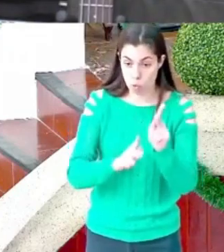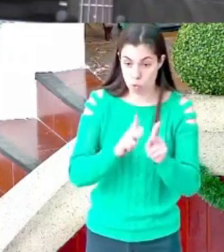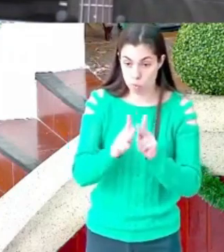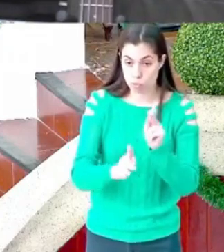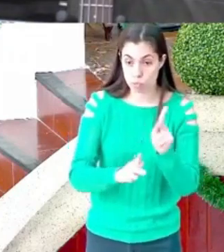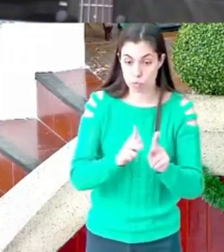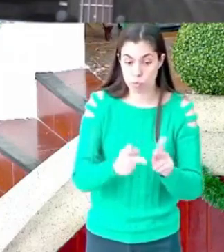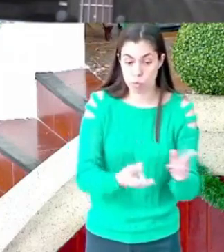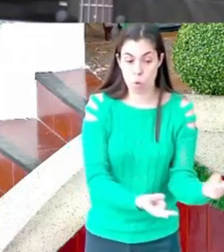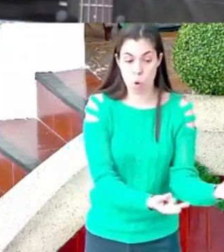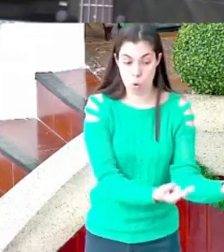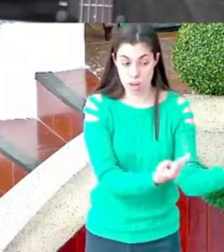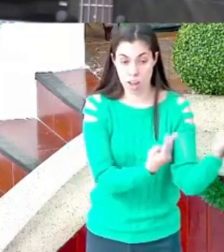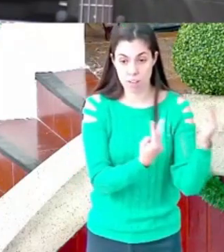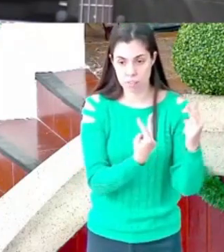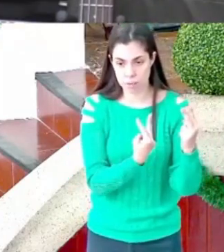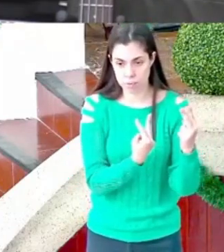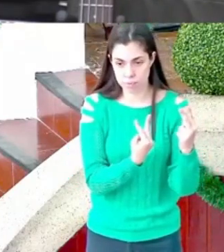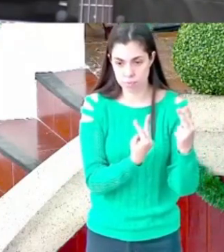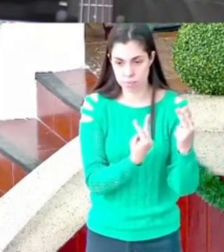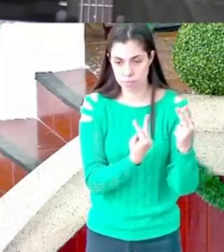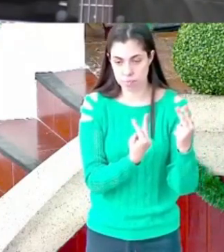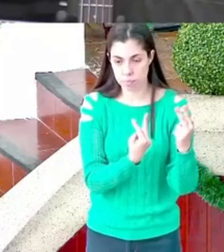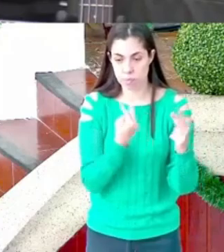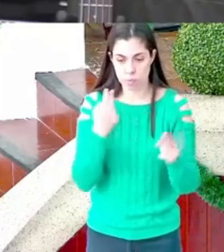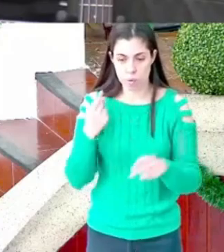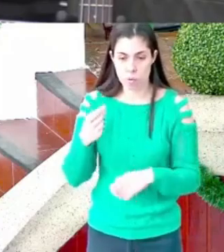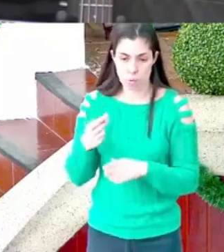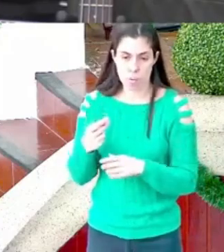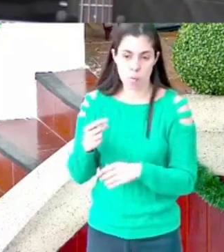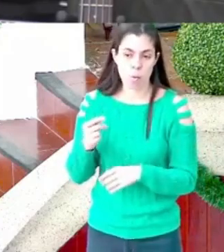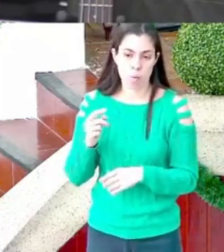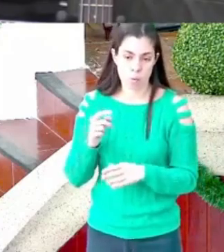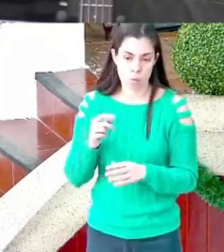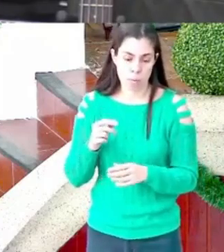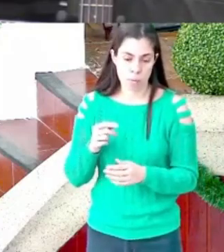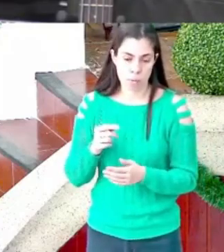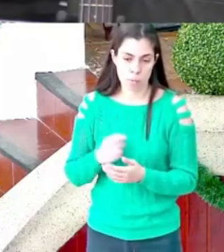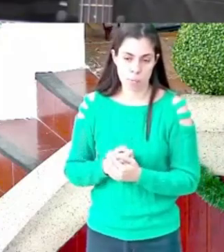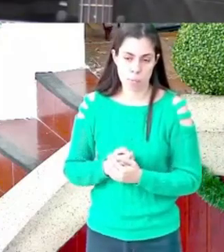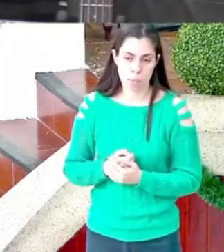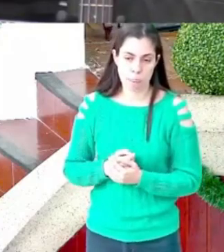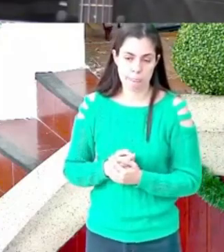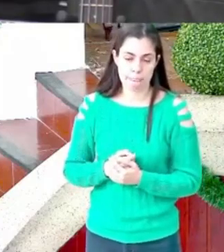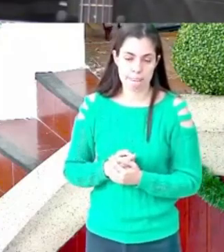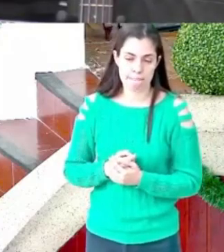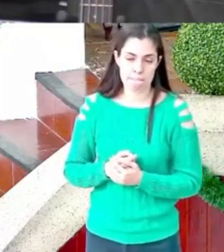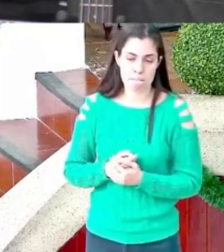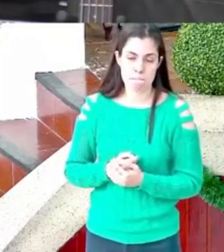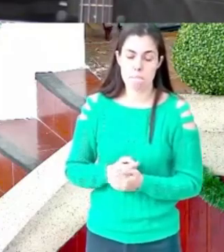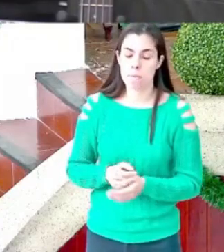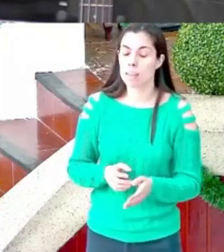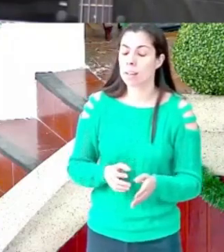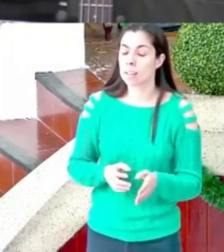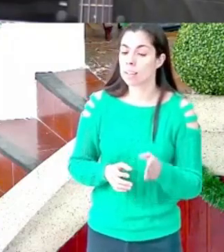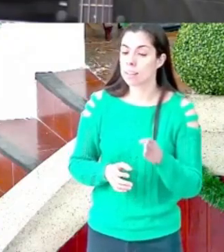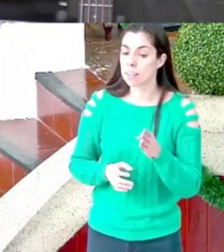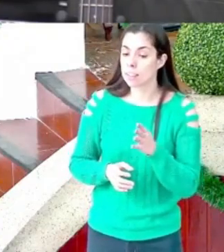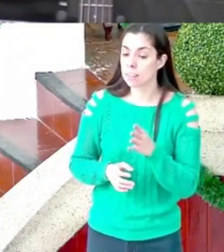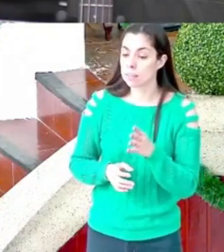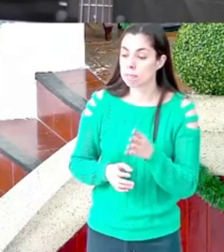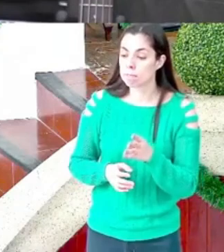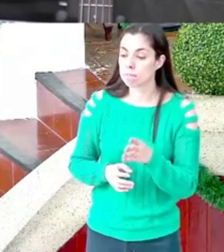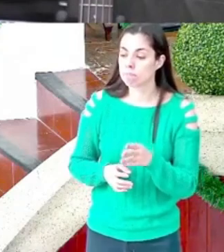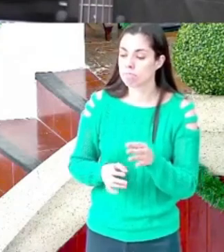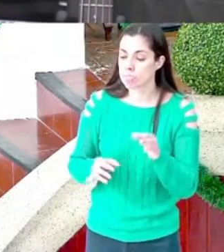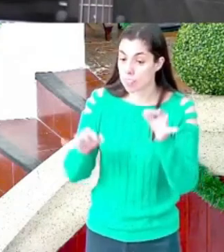sendo observados por alguém, seja humano ou divino, mas estamos sendo observados o